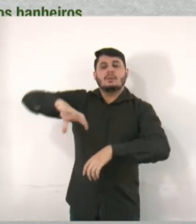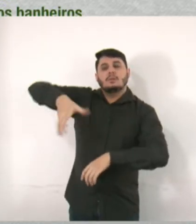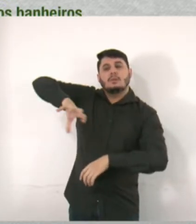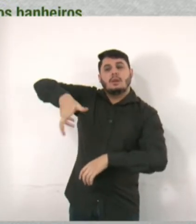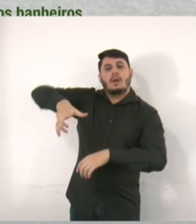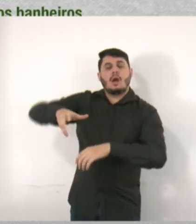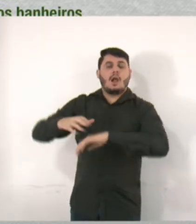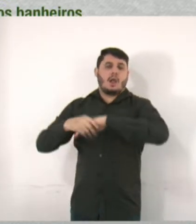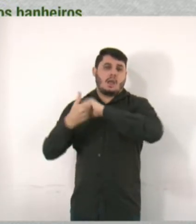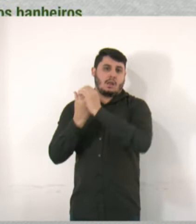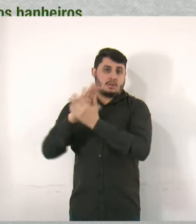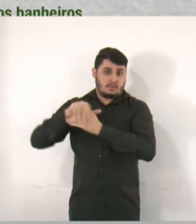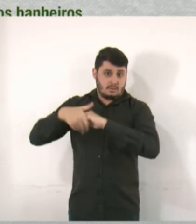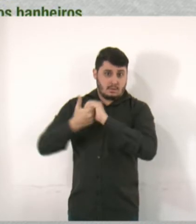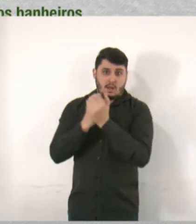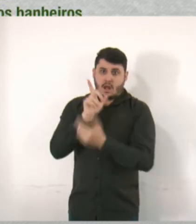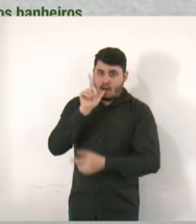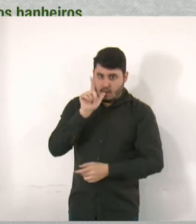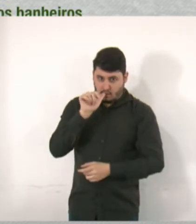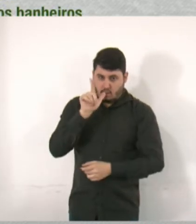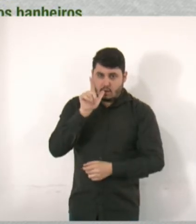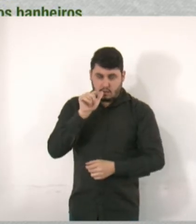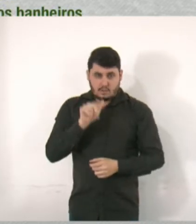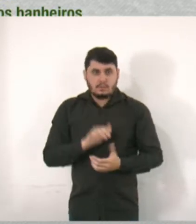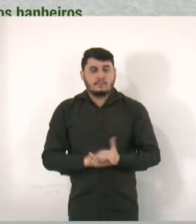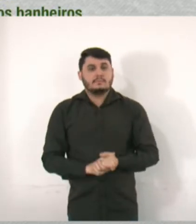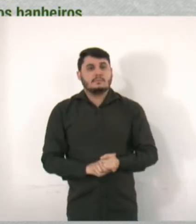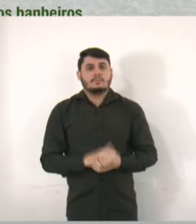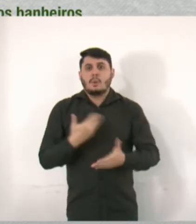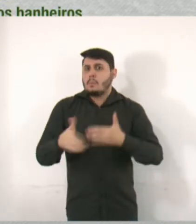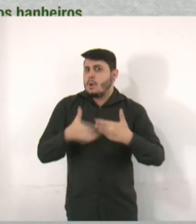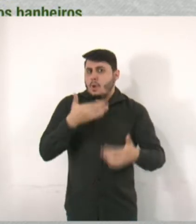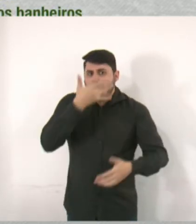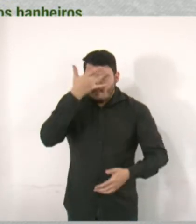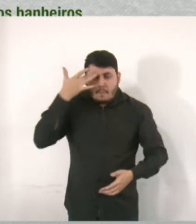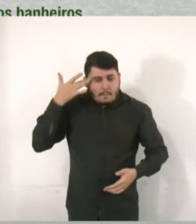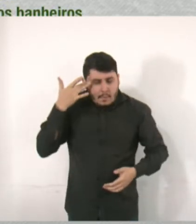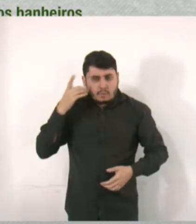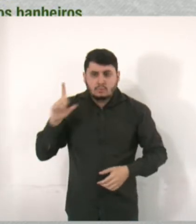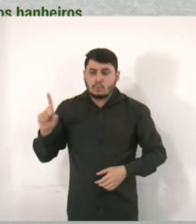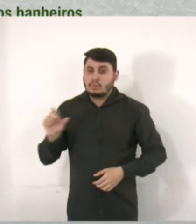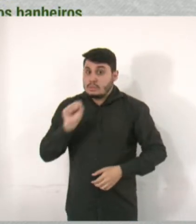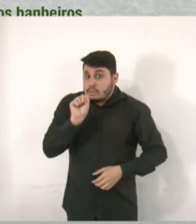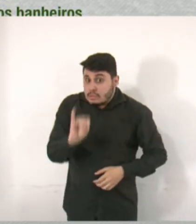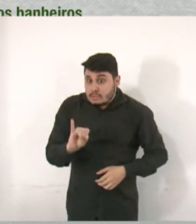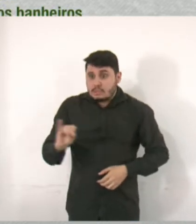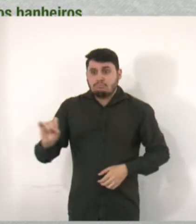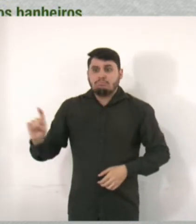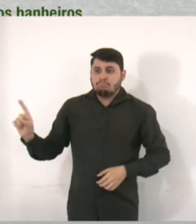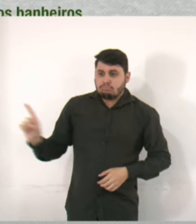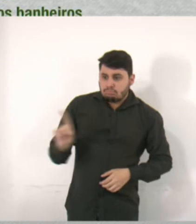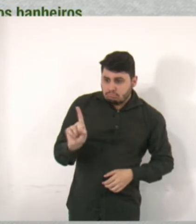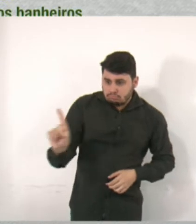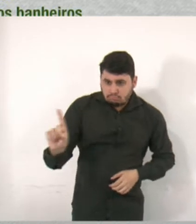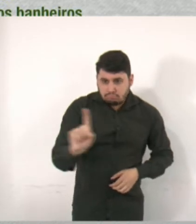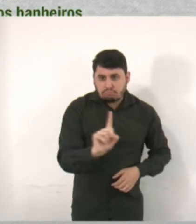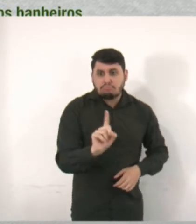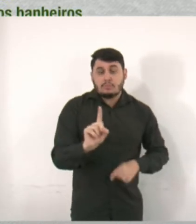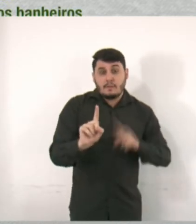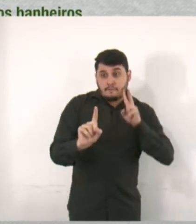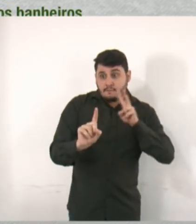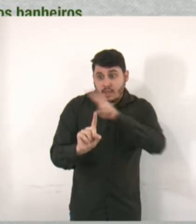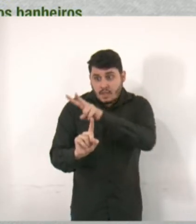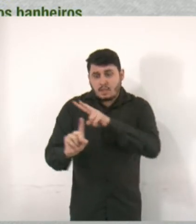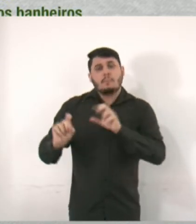mãos, e para que todos que passem por perto higienizem as mãos e evitar também